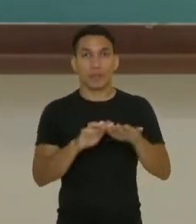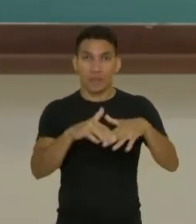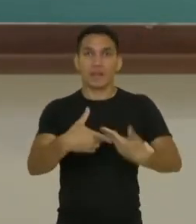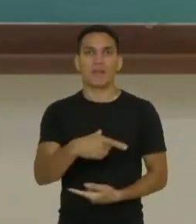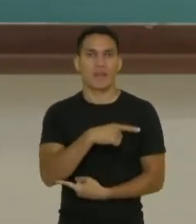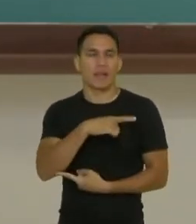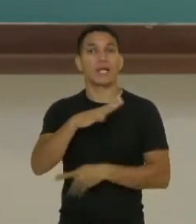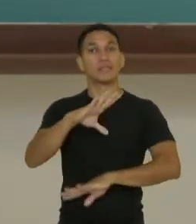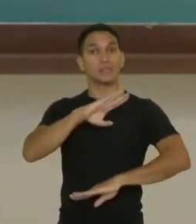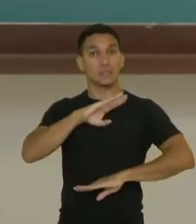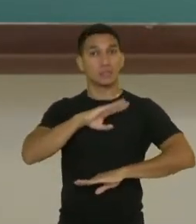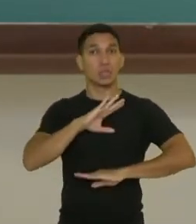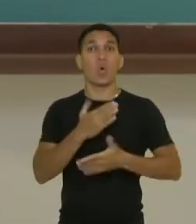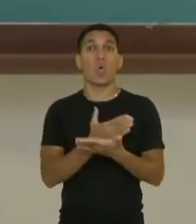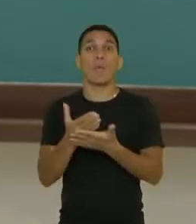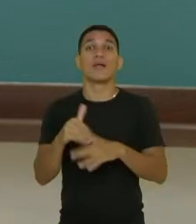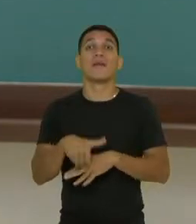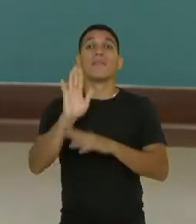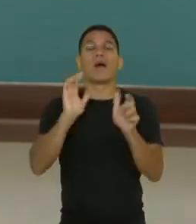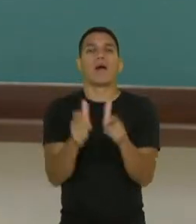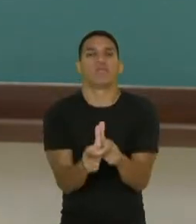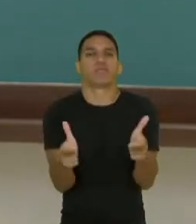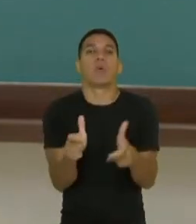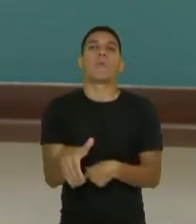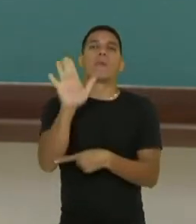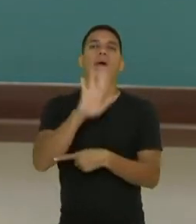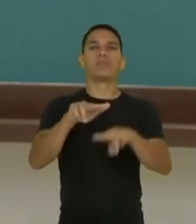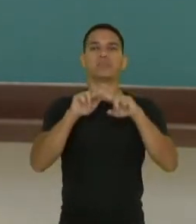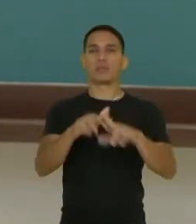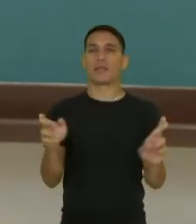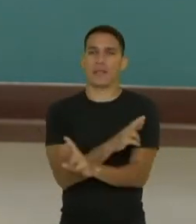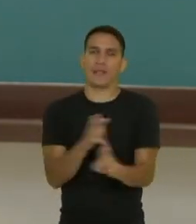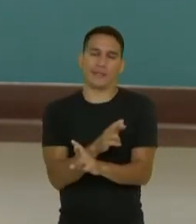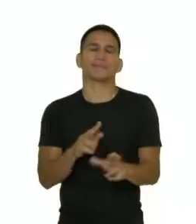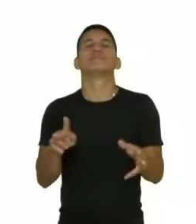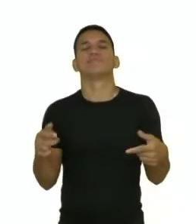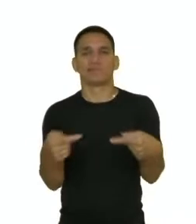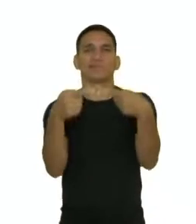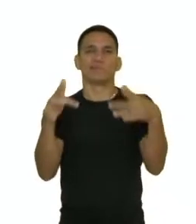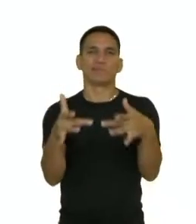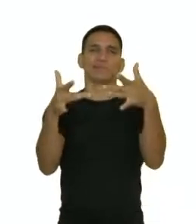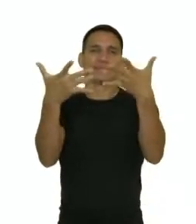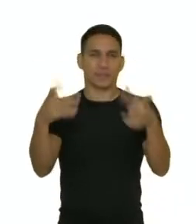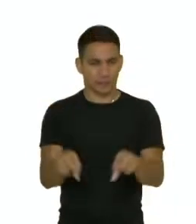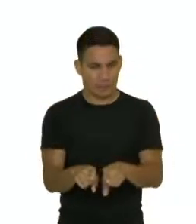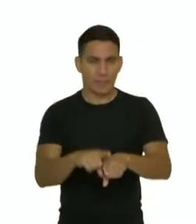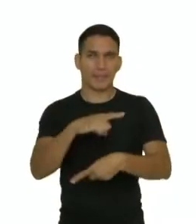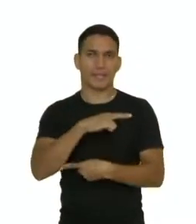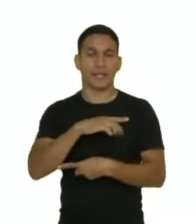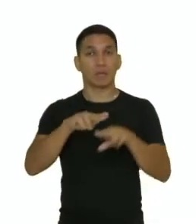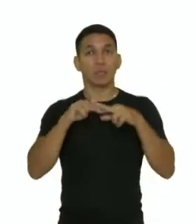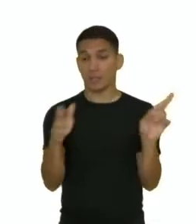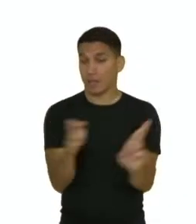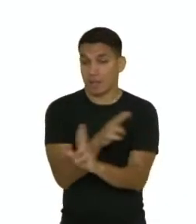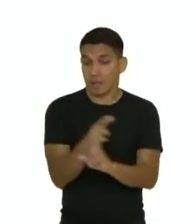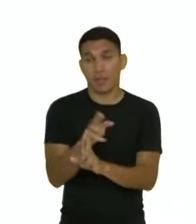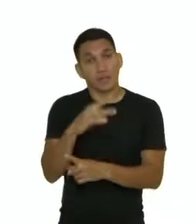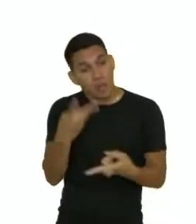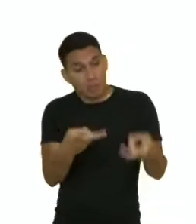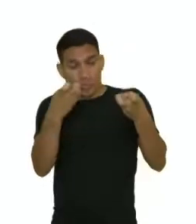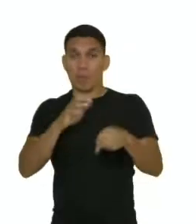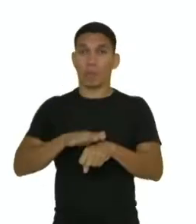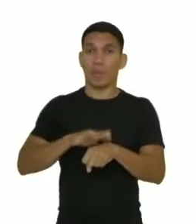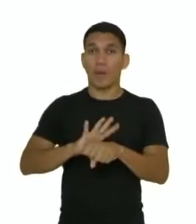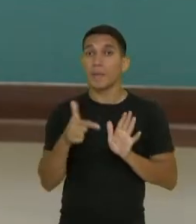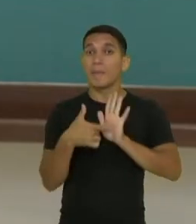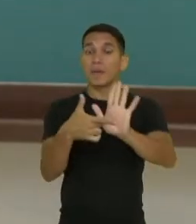situações, elas se avolumam e também são relacionadas entre si. Então, esse relacionamento se verifica quando destacamos